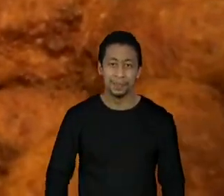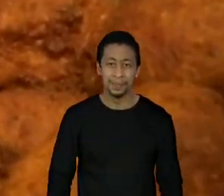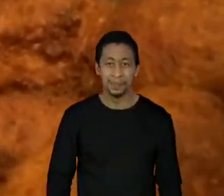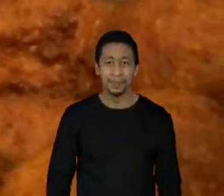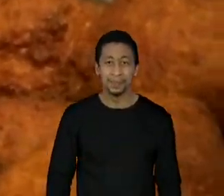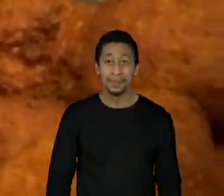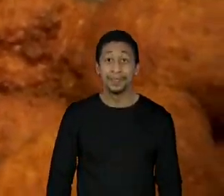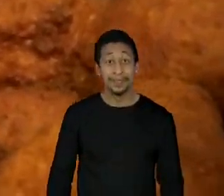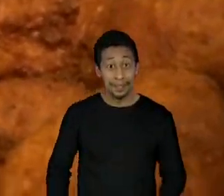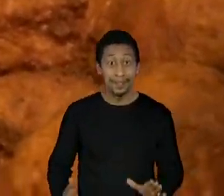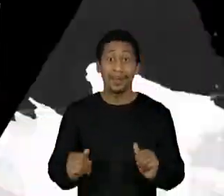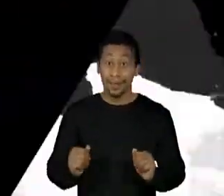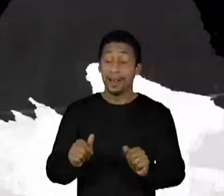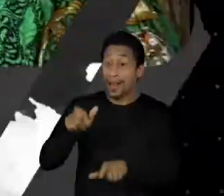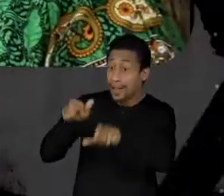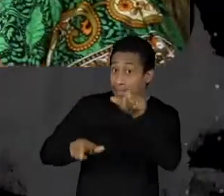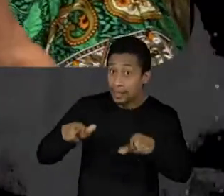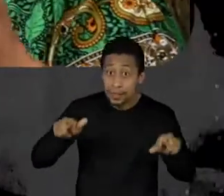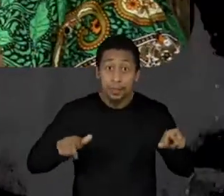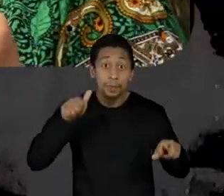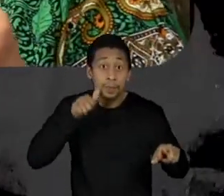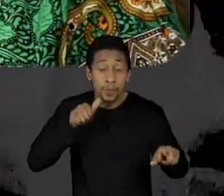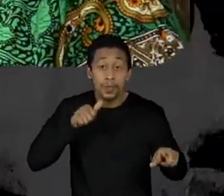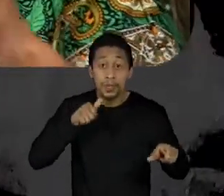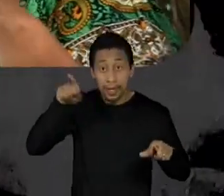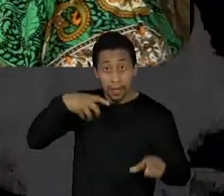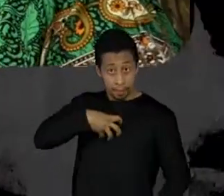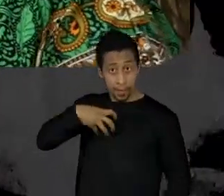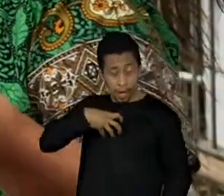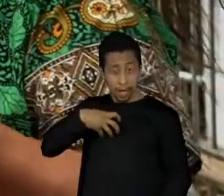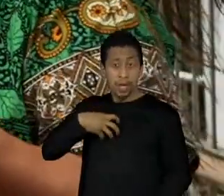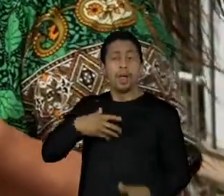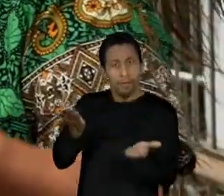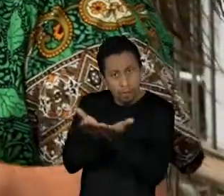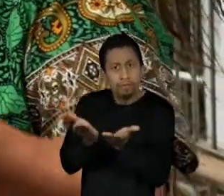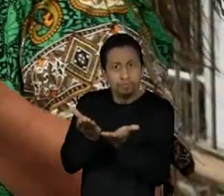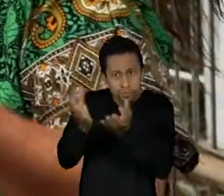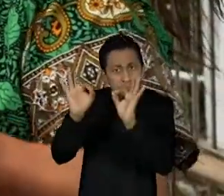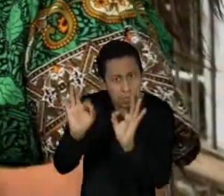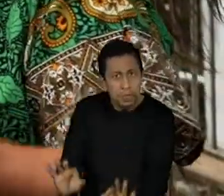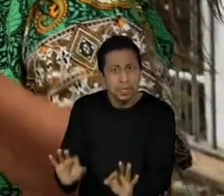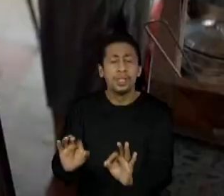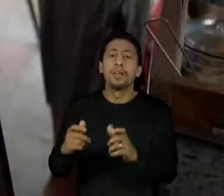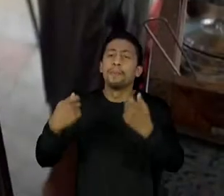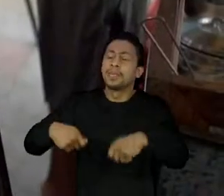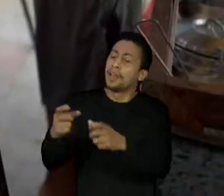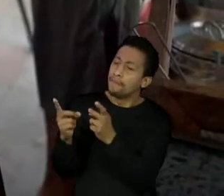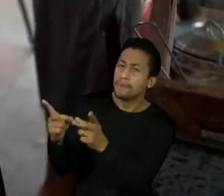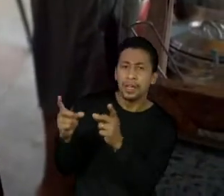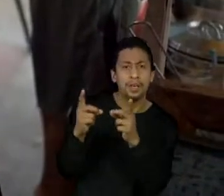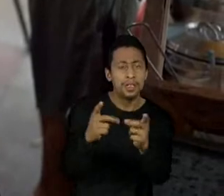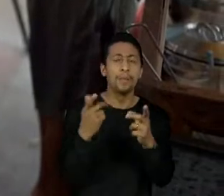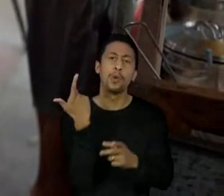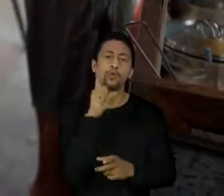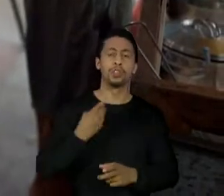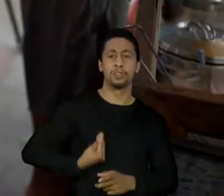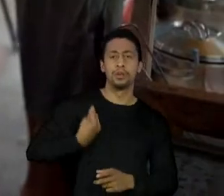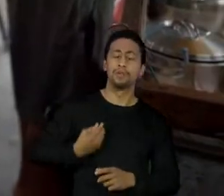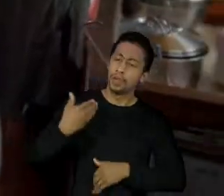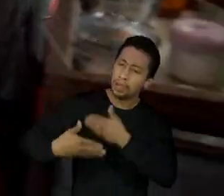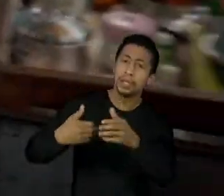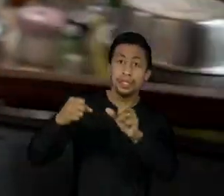Elas são evangélicas? São. Elas querem vender o acarajé porque elas precisam desse dinheiro para sobreviver? Sim, mas elas têm